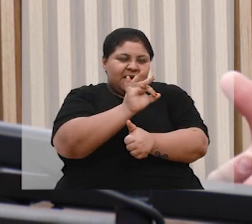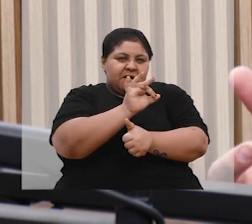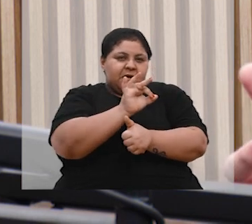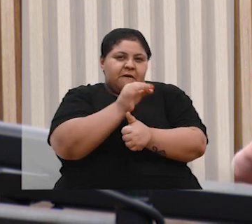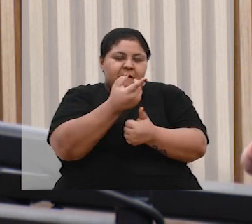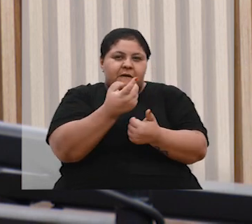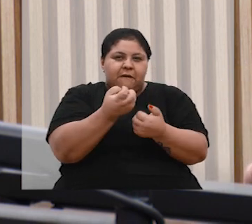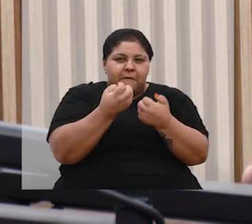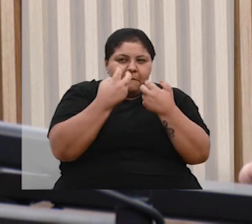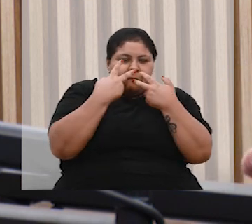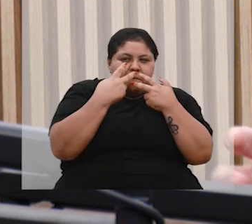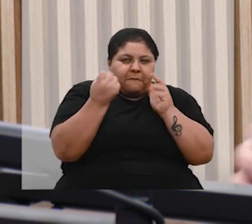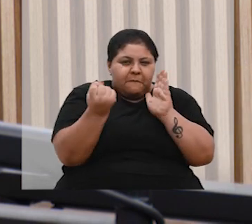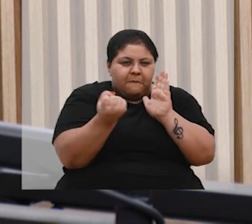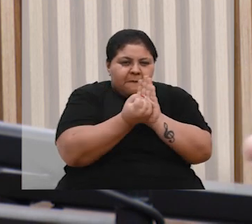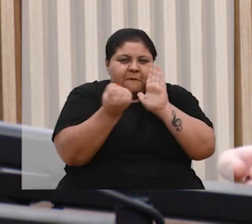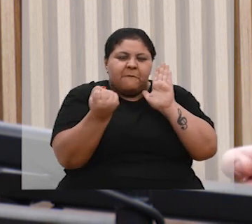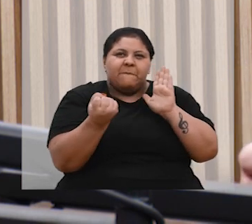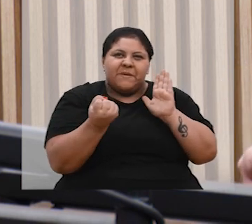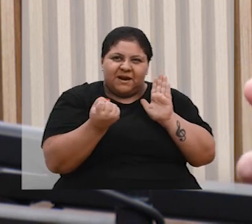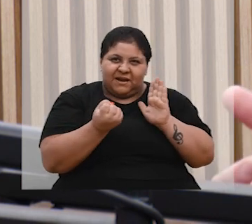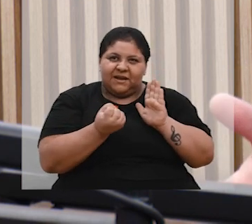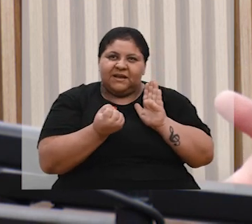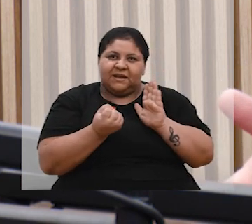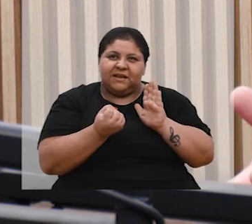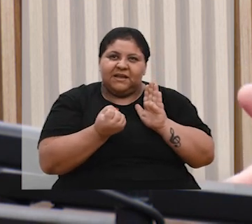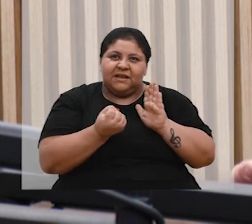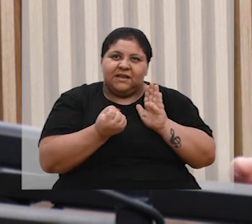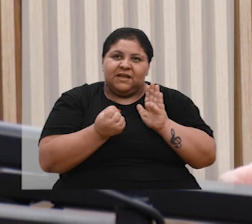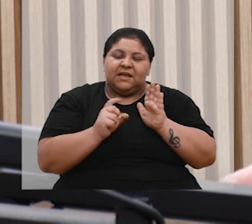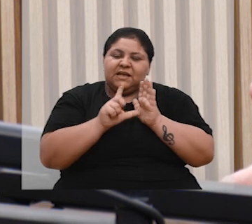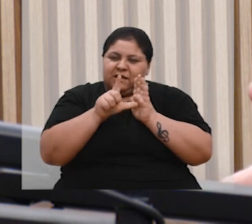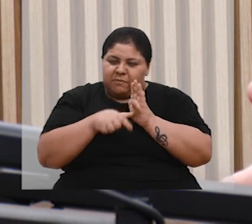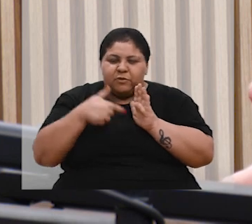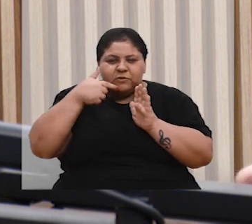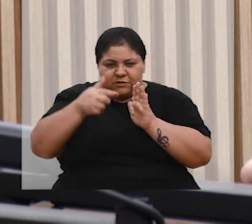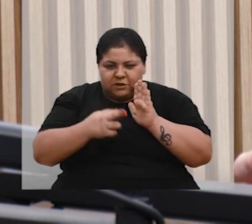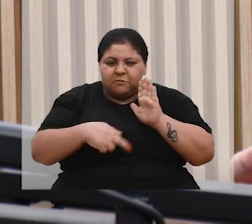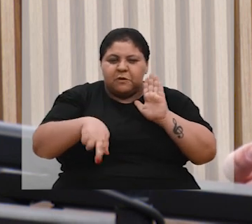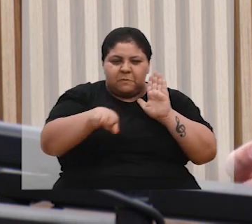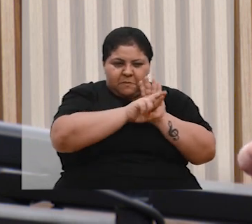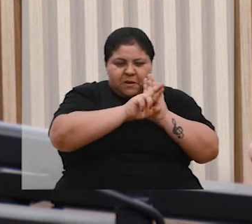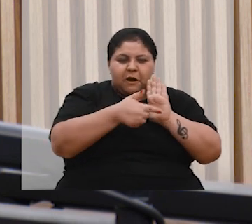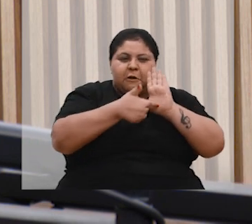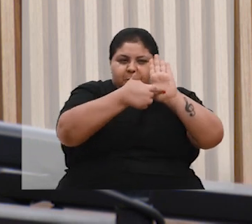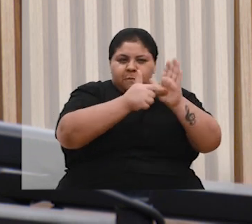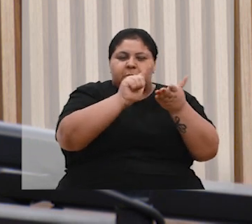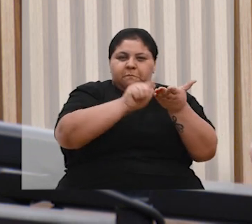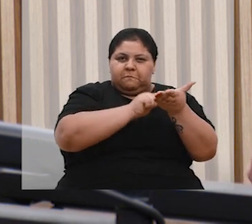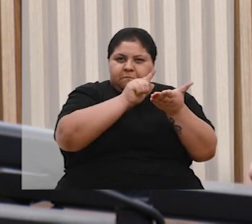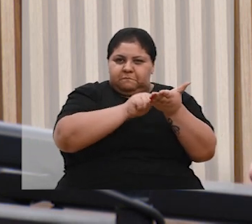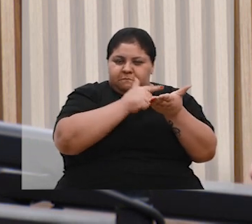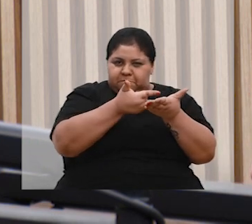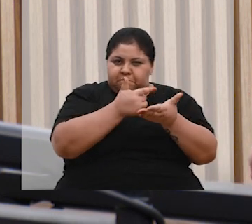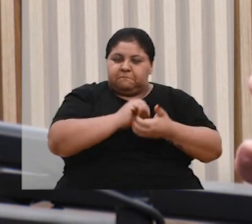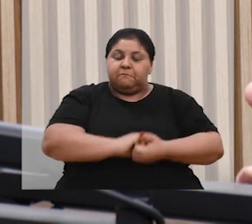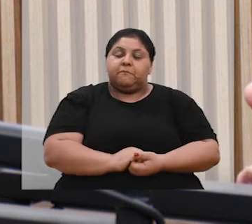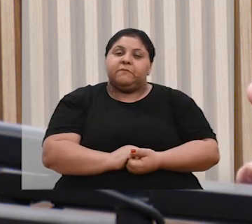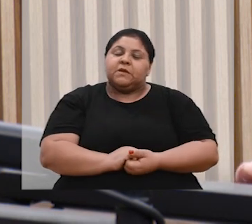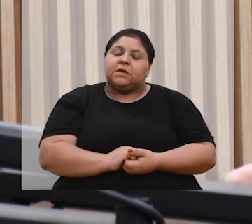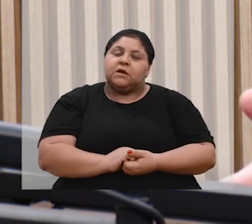que ele tinha e que ficou registrado nos croquis que a gente conseguiu recuperar e conseguiu publicar nesse livro,